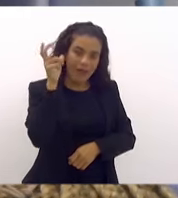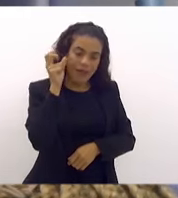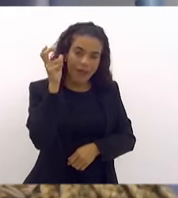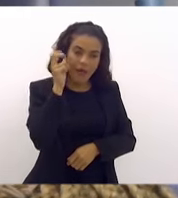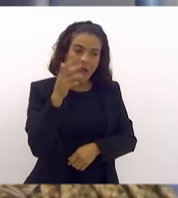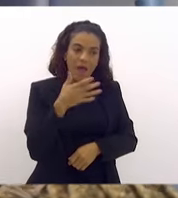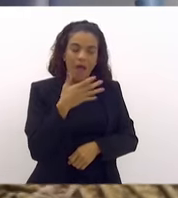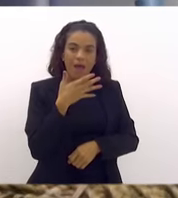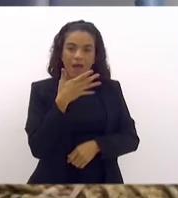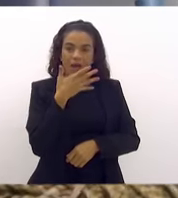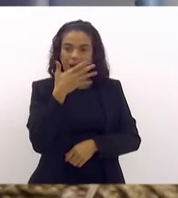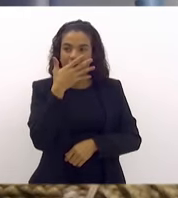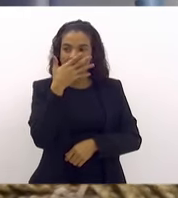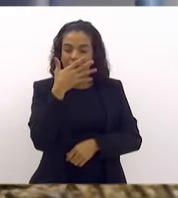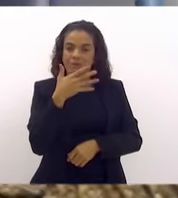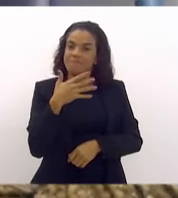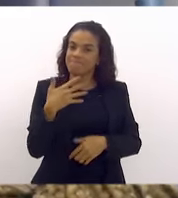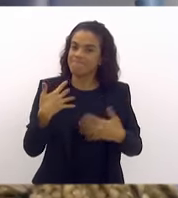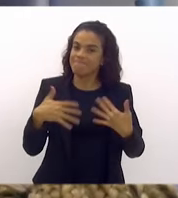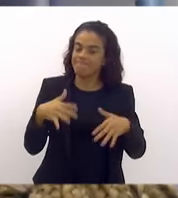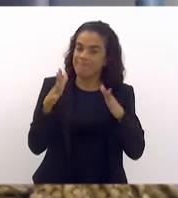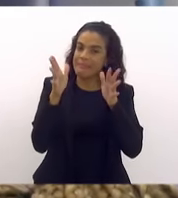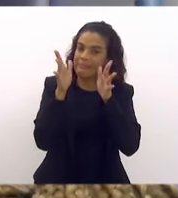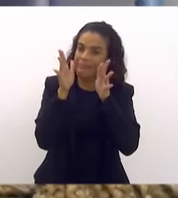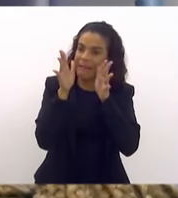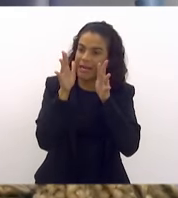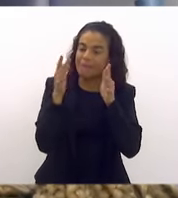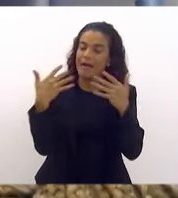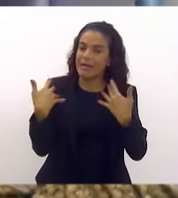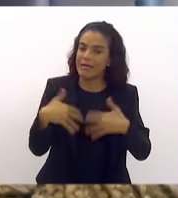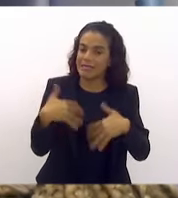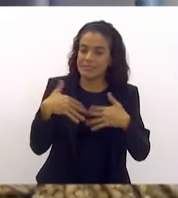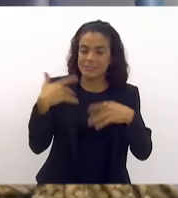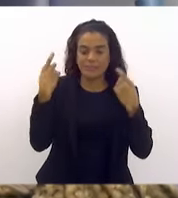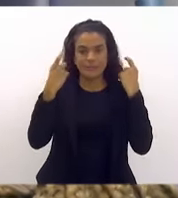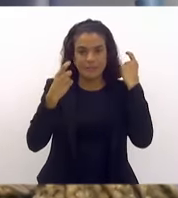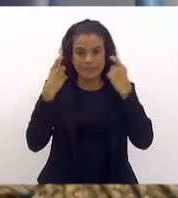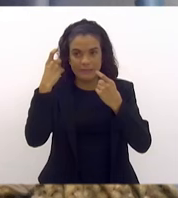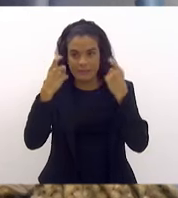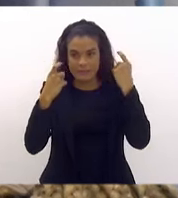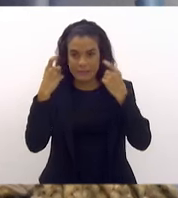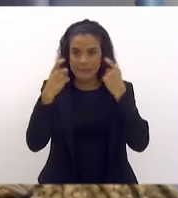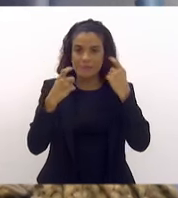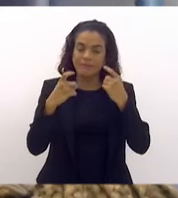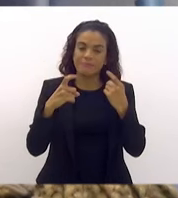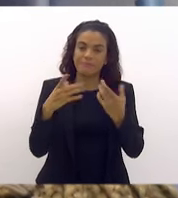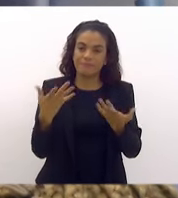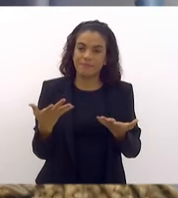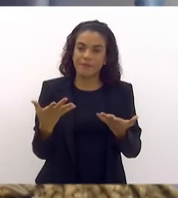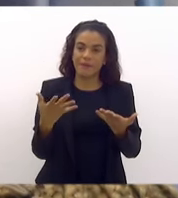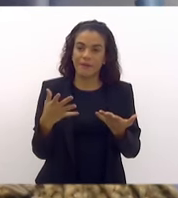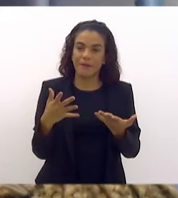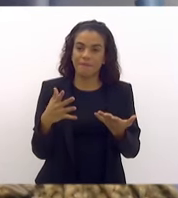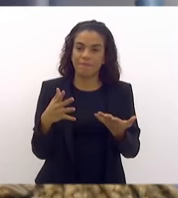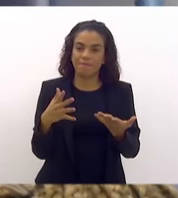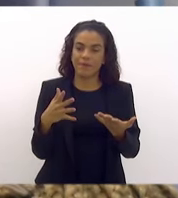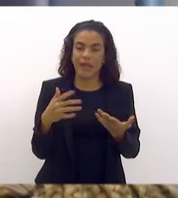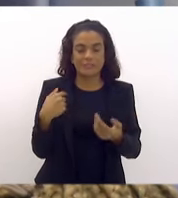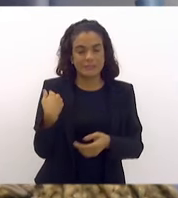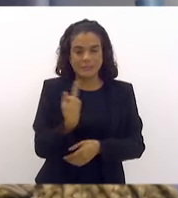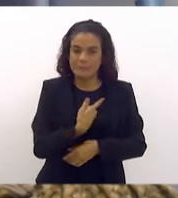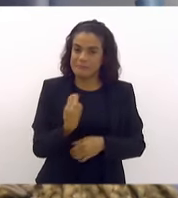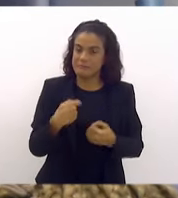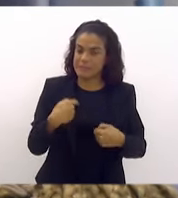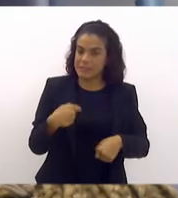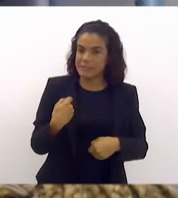Eh dramático preocupante e a gente precisa assim tomar pé desse debate